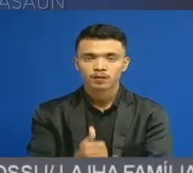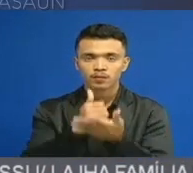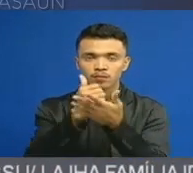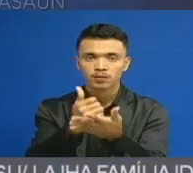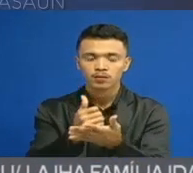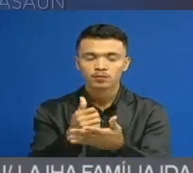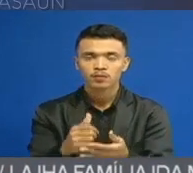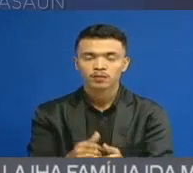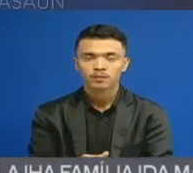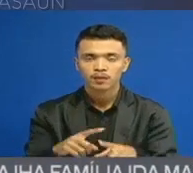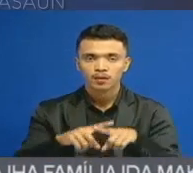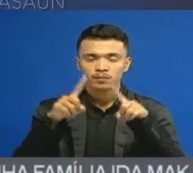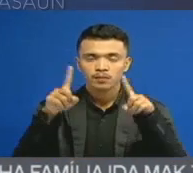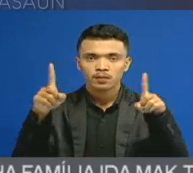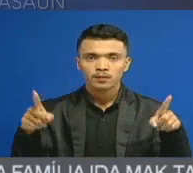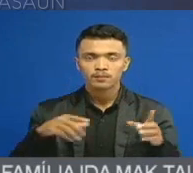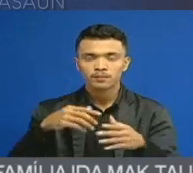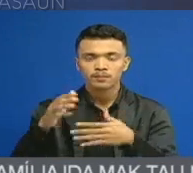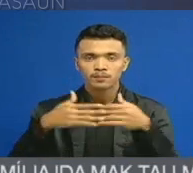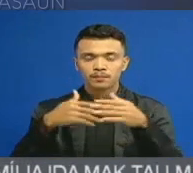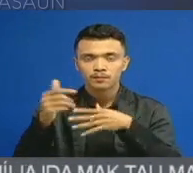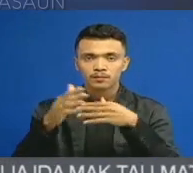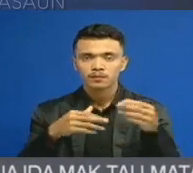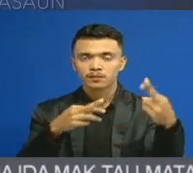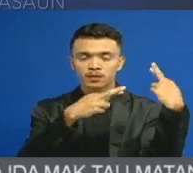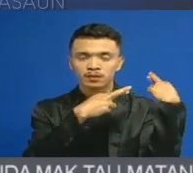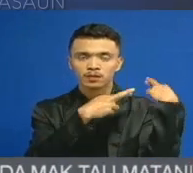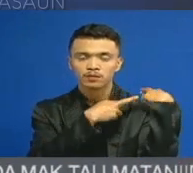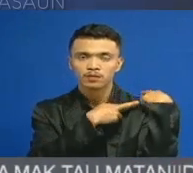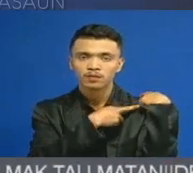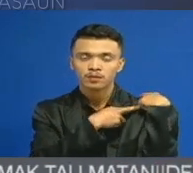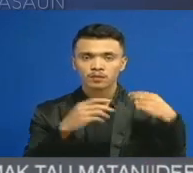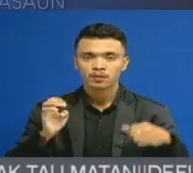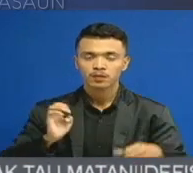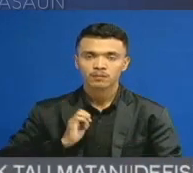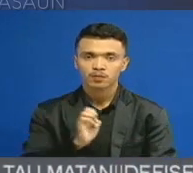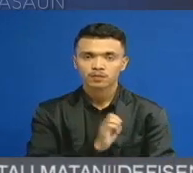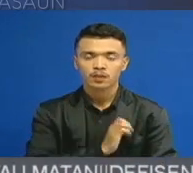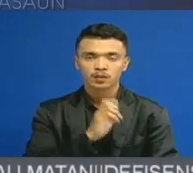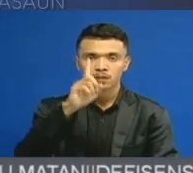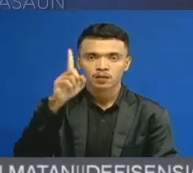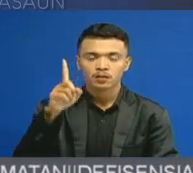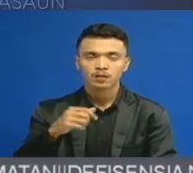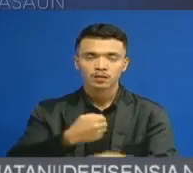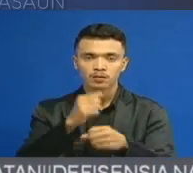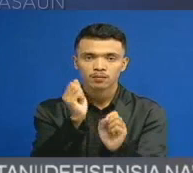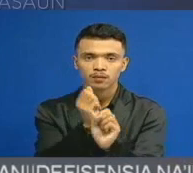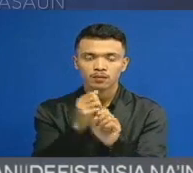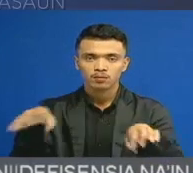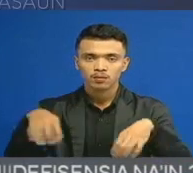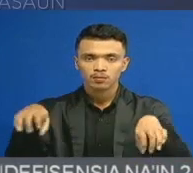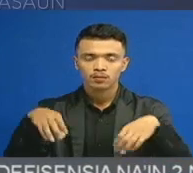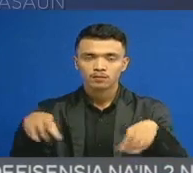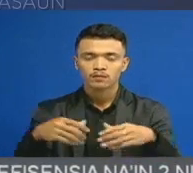setor si sir webe Ade bai-bai kenar no kompetensia diplomata ida atu halal kenar sir ni ia